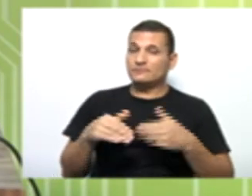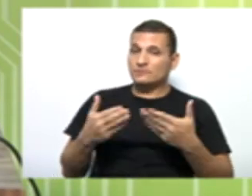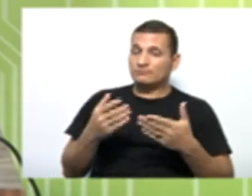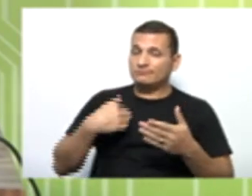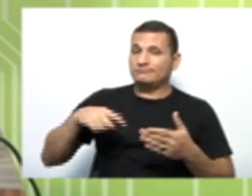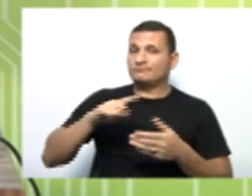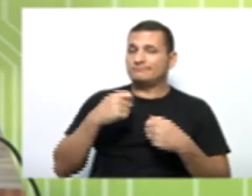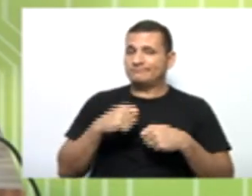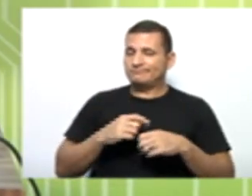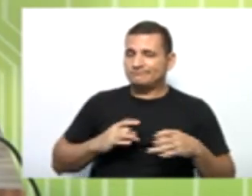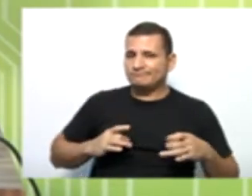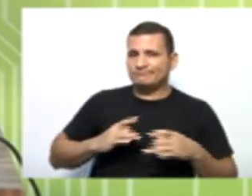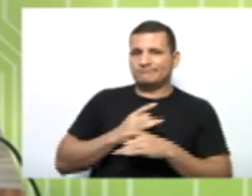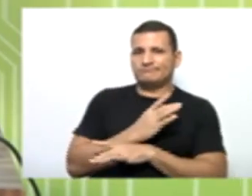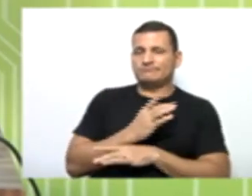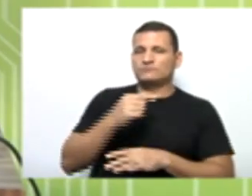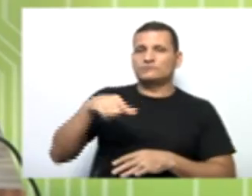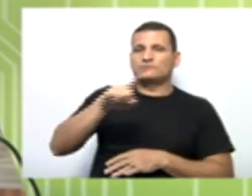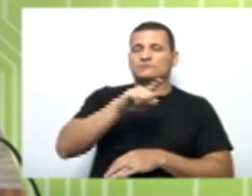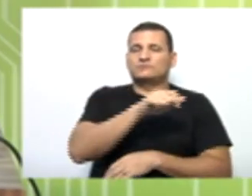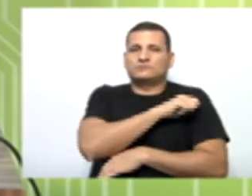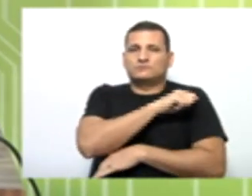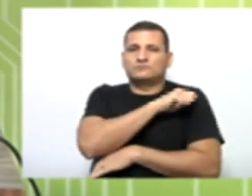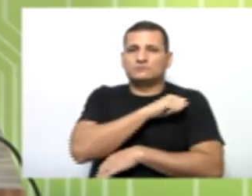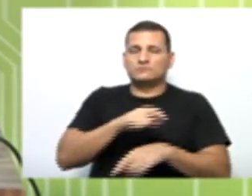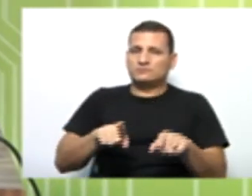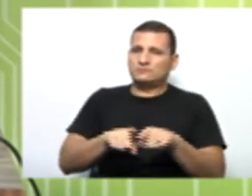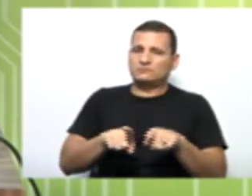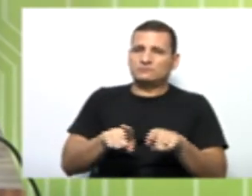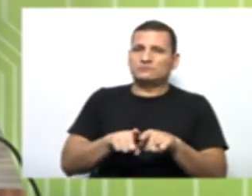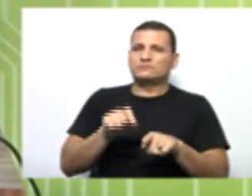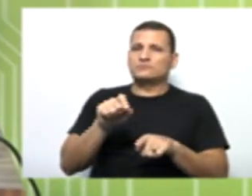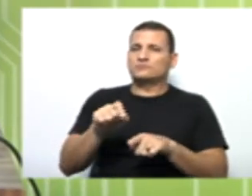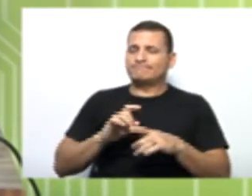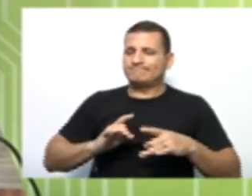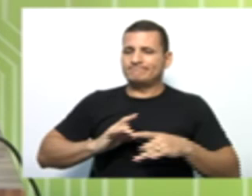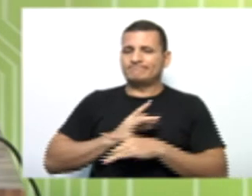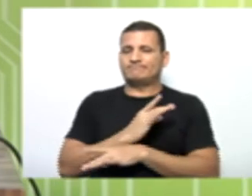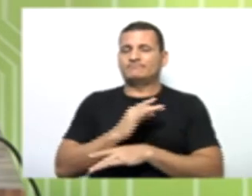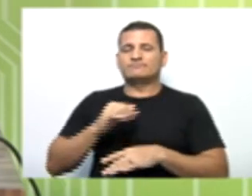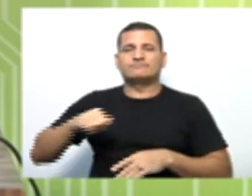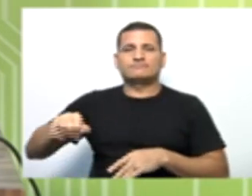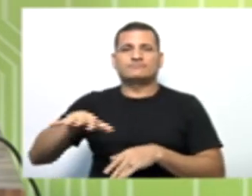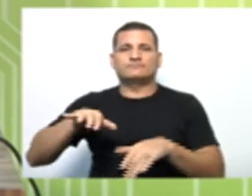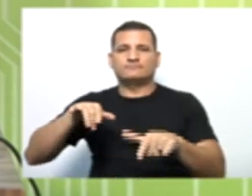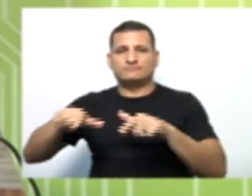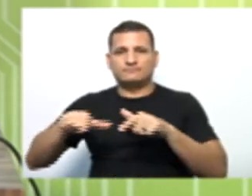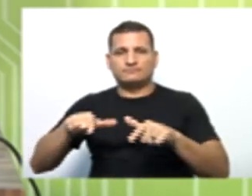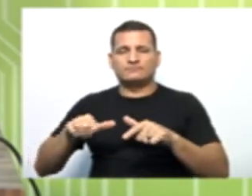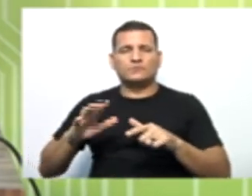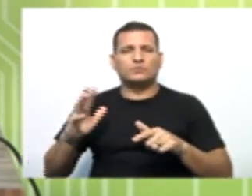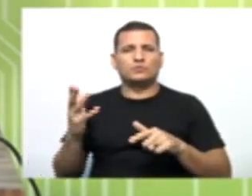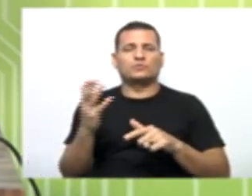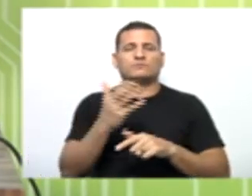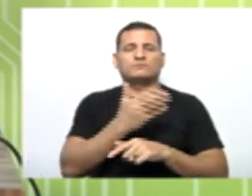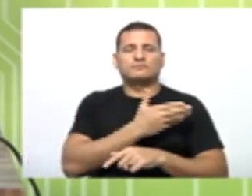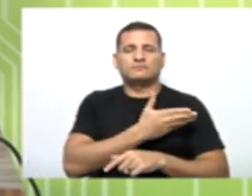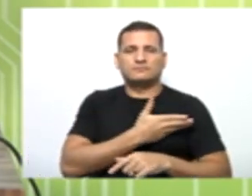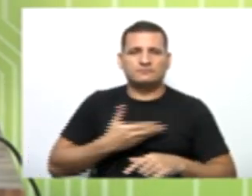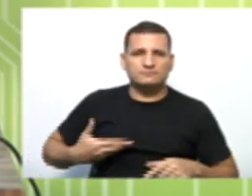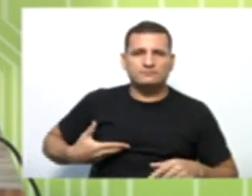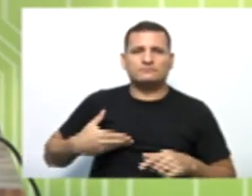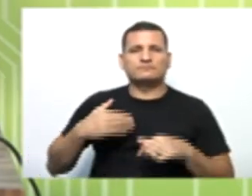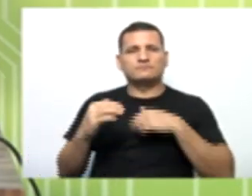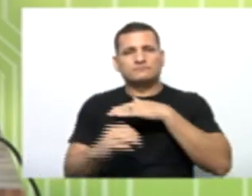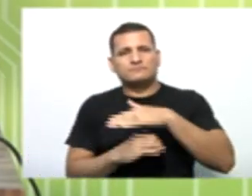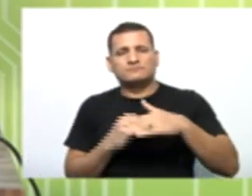estar preparados, vocês, alunos principalmente, para o mercado de trabalho. Né? Então, toda empresa, todo órgão público, toda